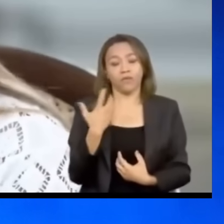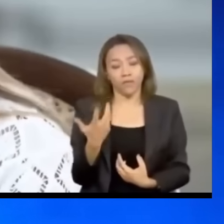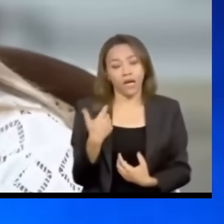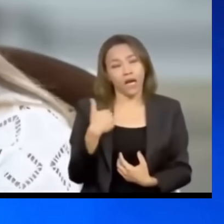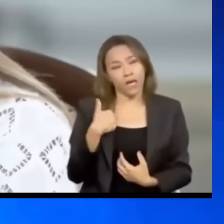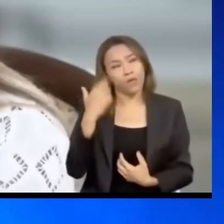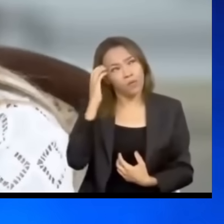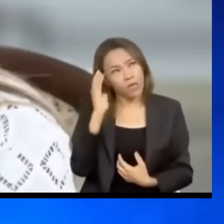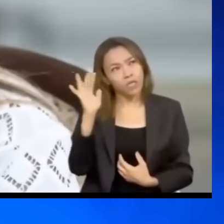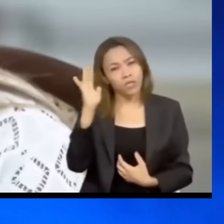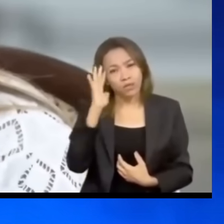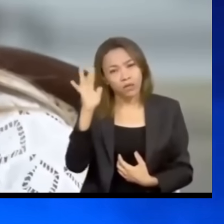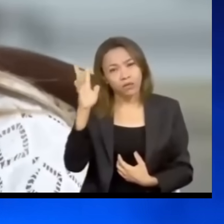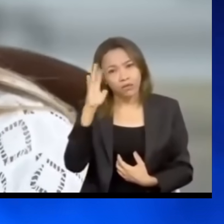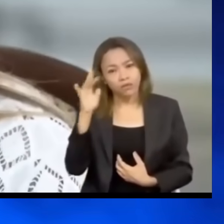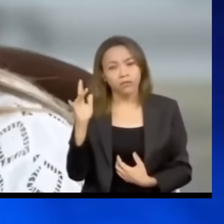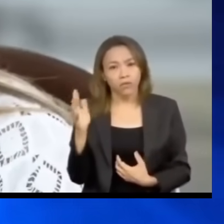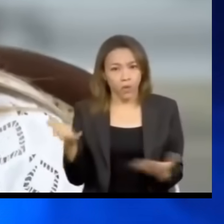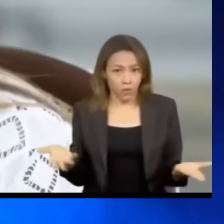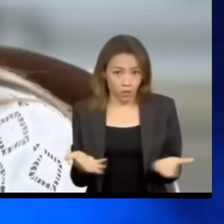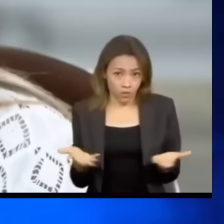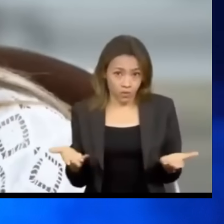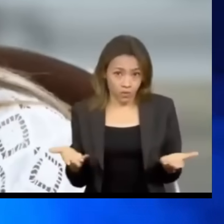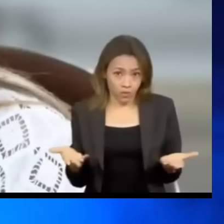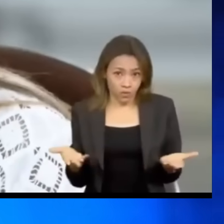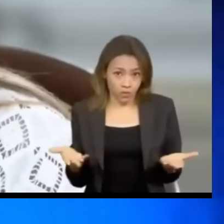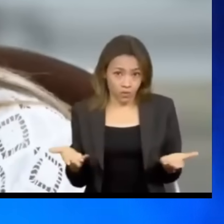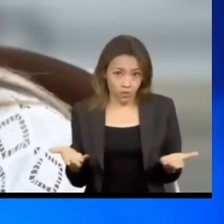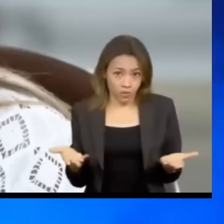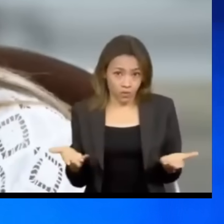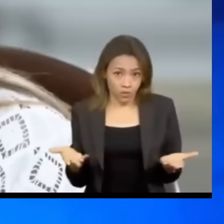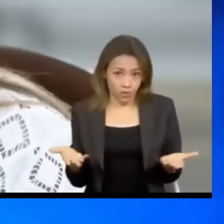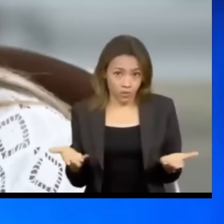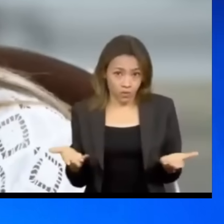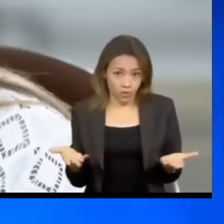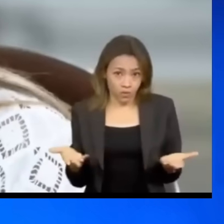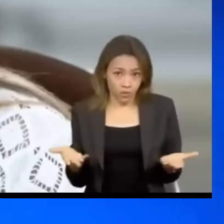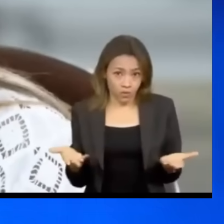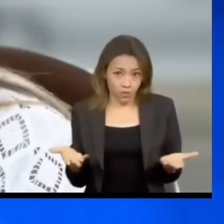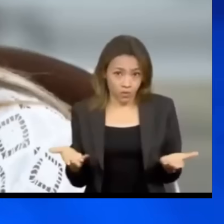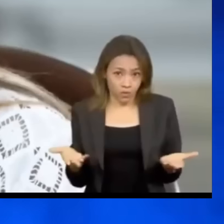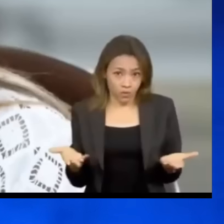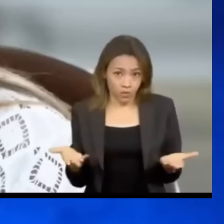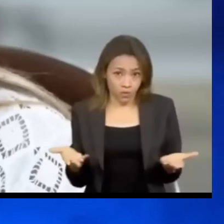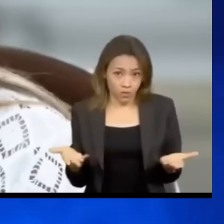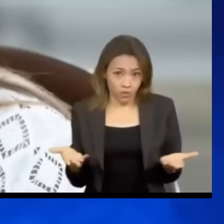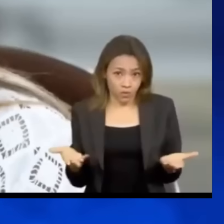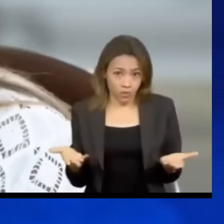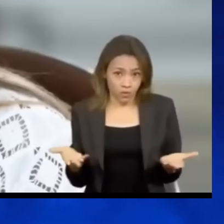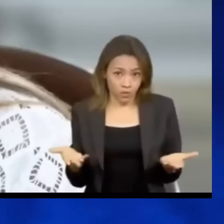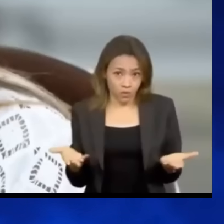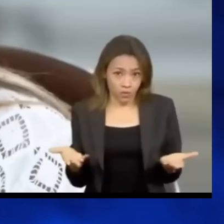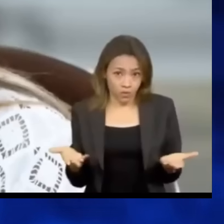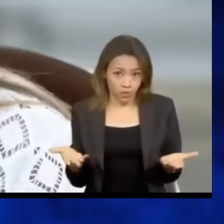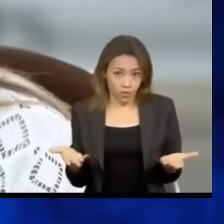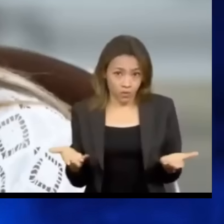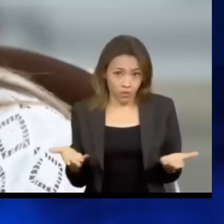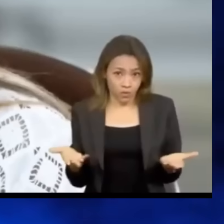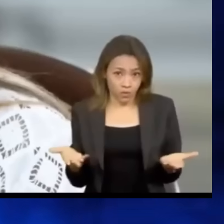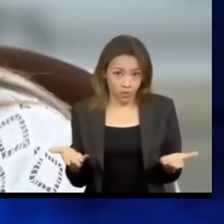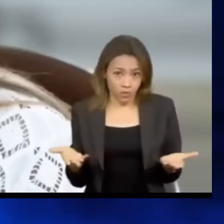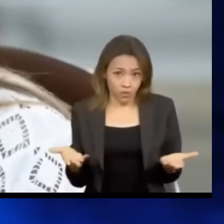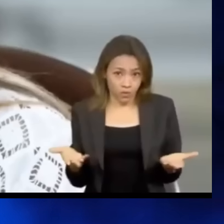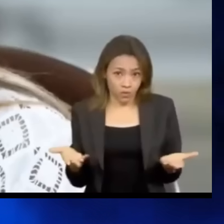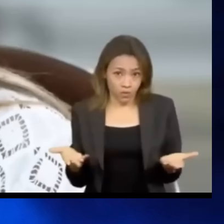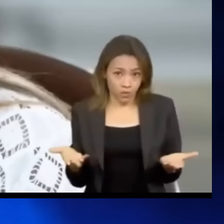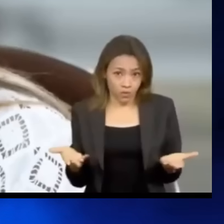né, hoje, por conta de estar nesse lugar que eu tô, sou uma pessoa... Que lugar, querida? Você não você só é a esposa do Molusco. Ela acha